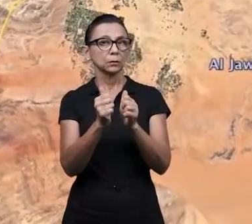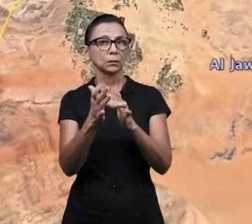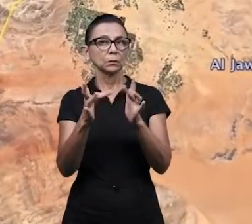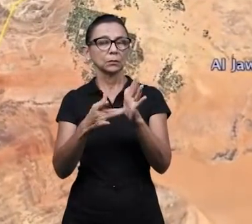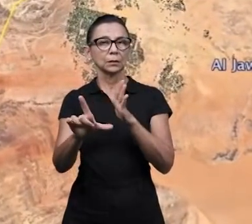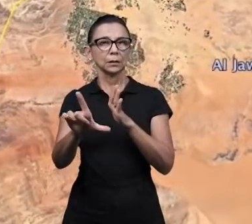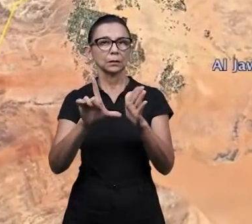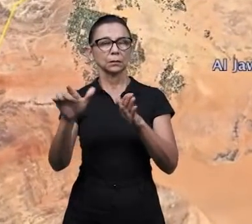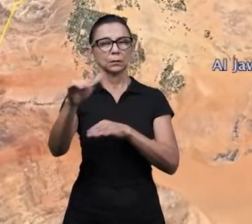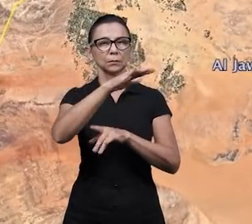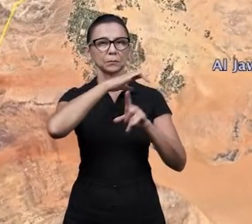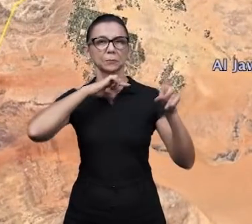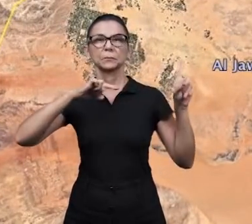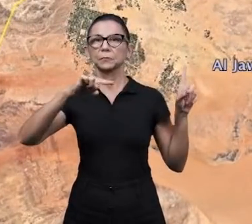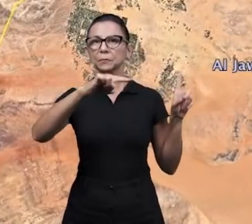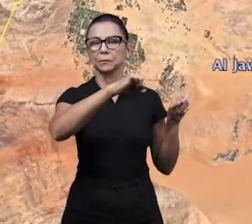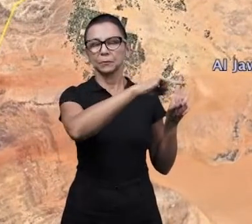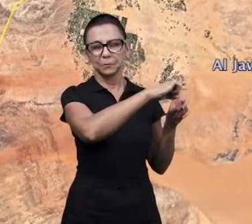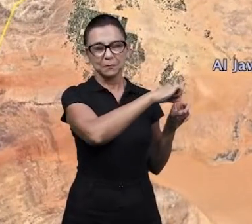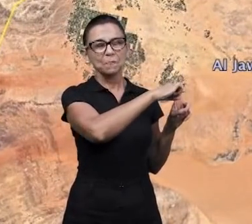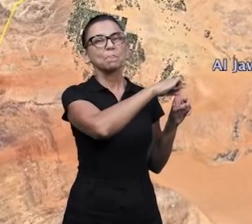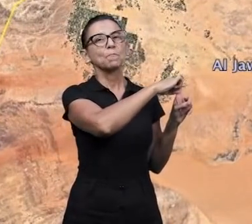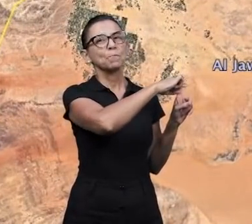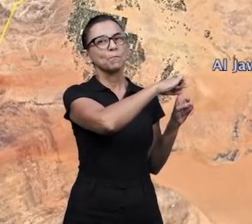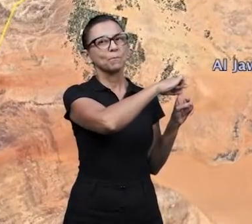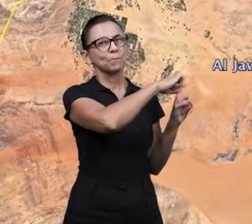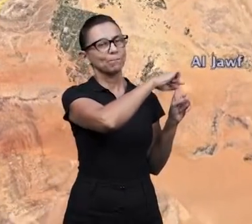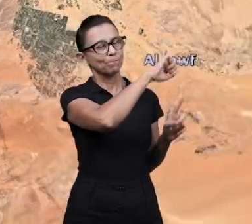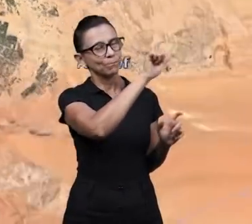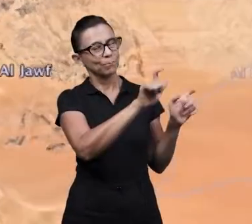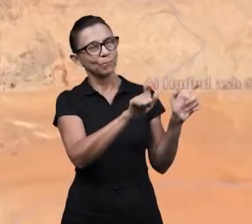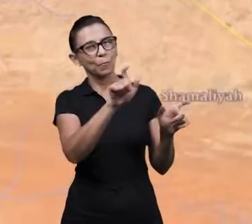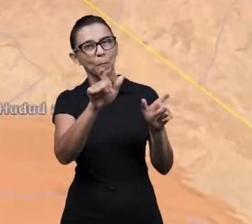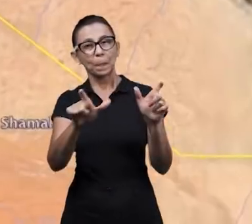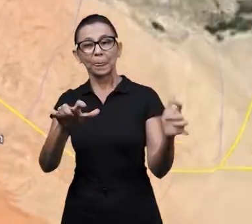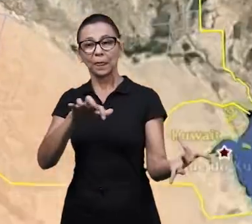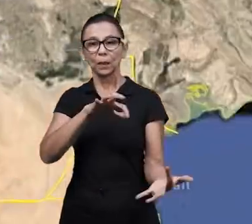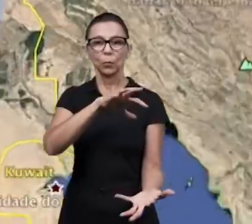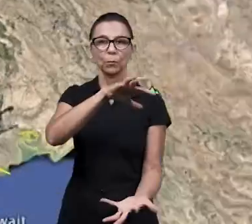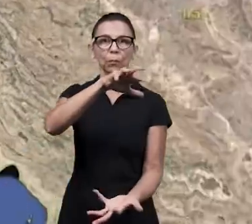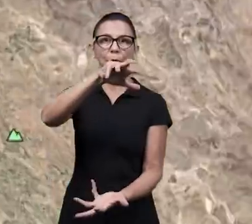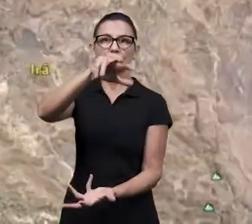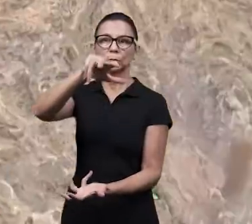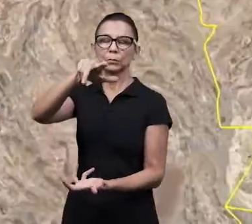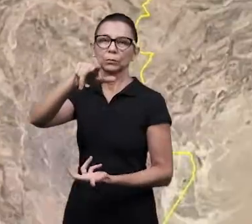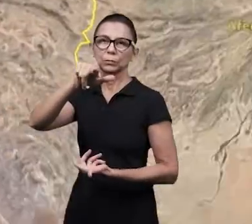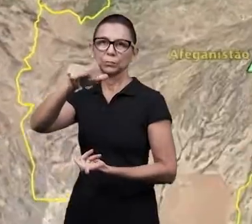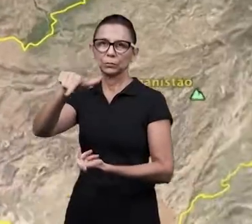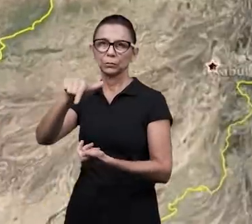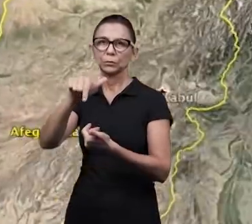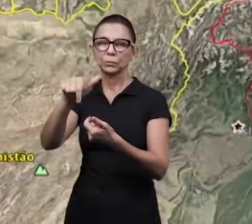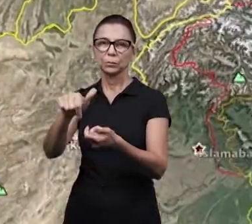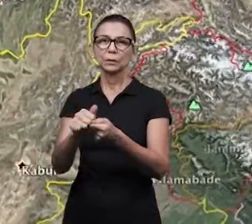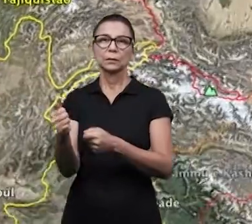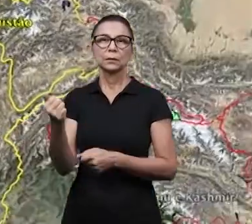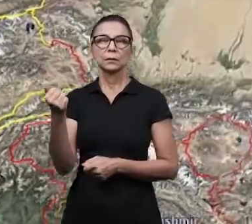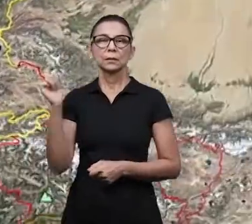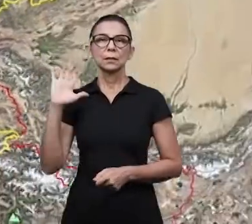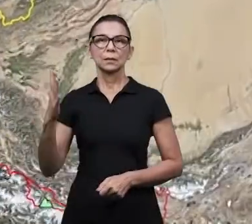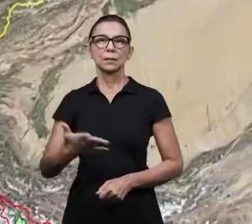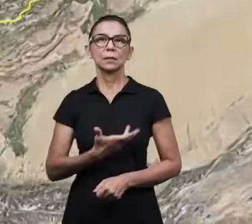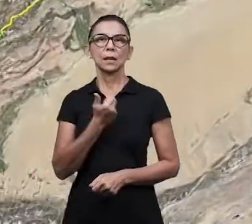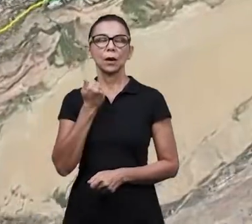na véspera de sua morte na cruz do Calvário. Pessoas de todas as partes do mundo têm sido alcançadas